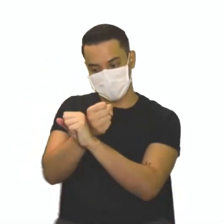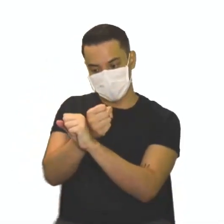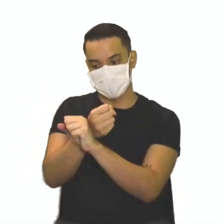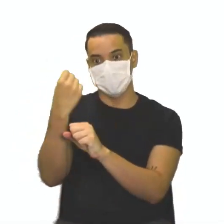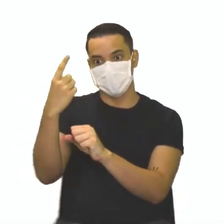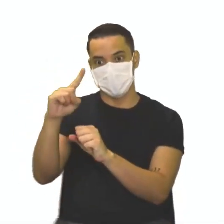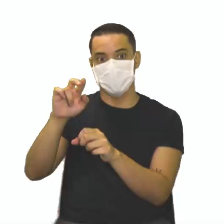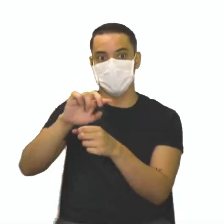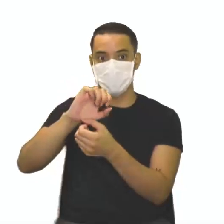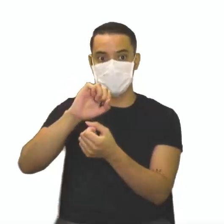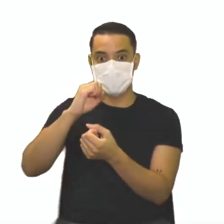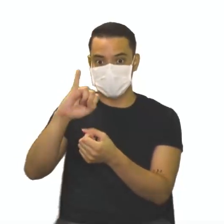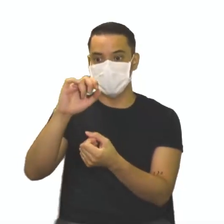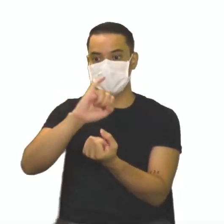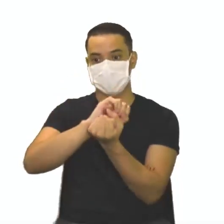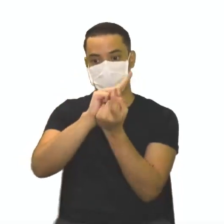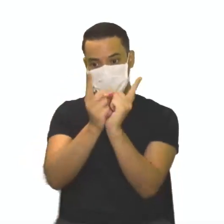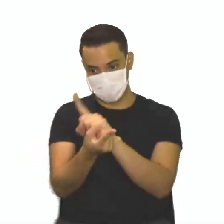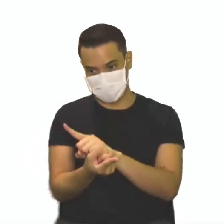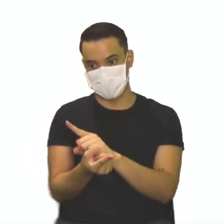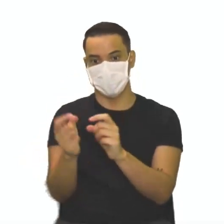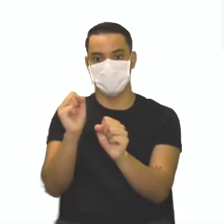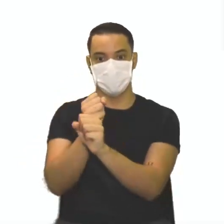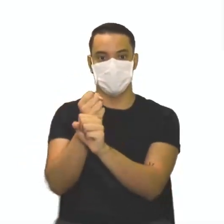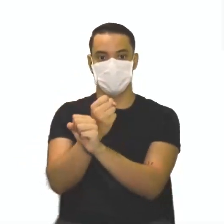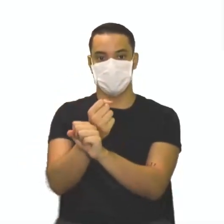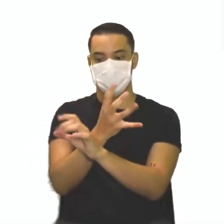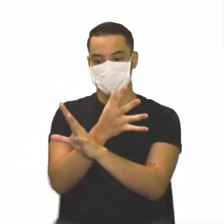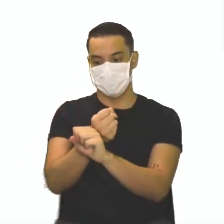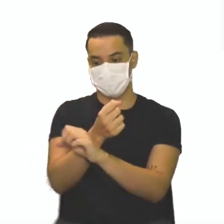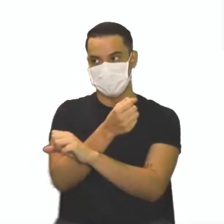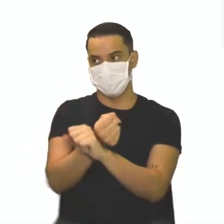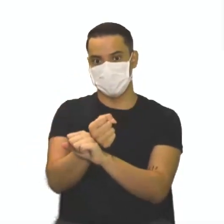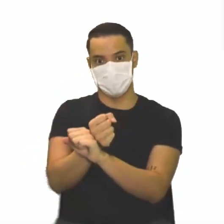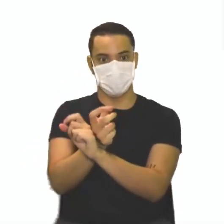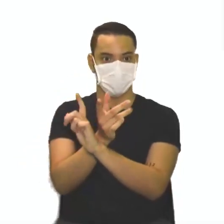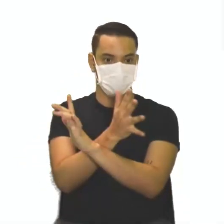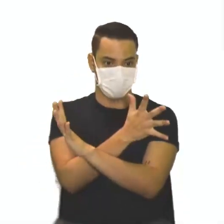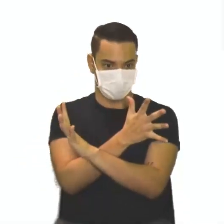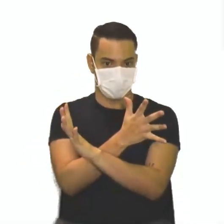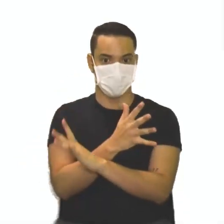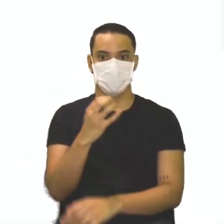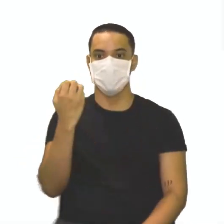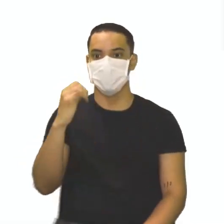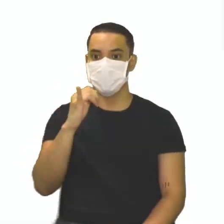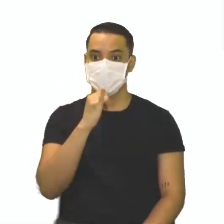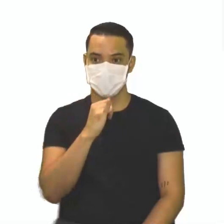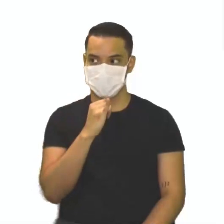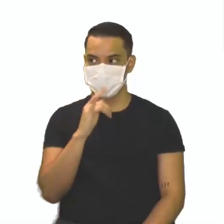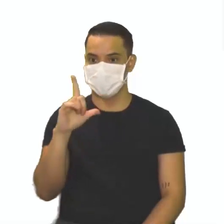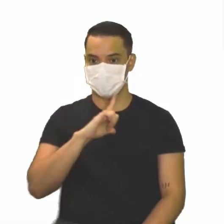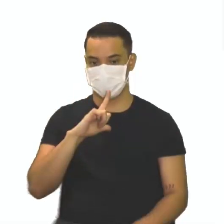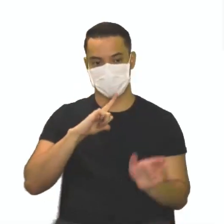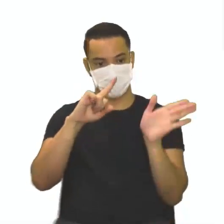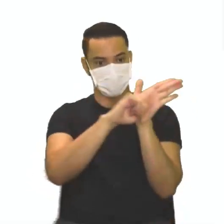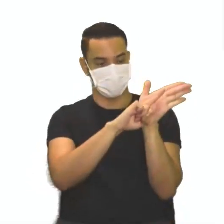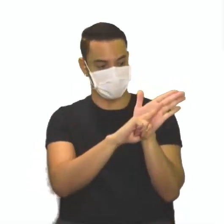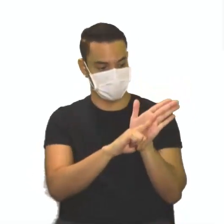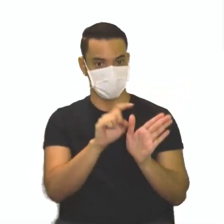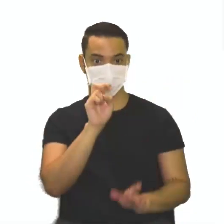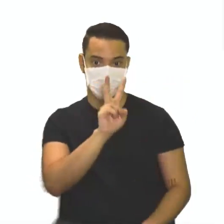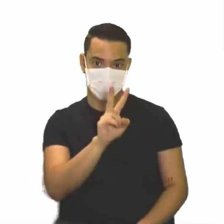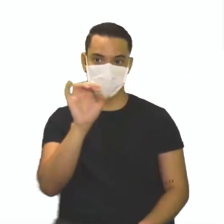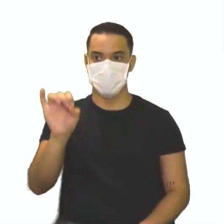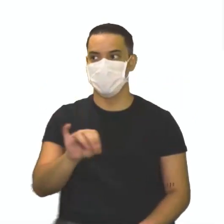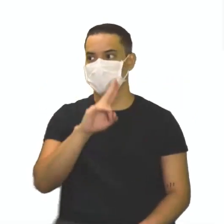sinal, se atrai. Então, nós vimos o quê? Quando eu tenho aqui, por exemplo, duas cargas negativas ou